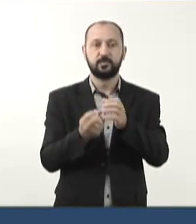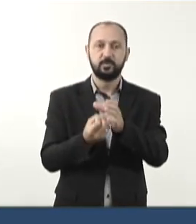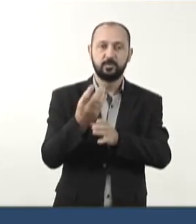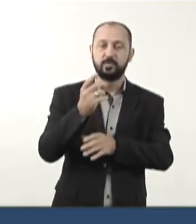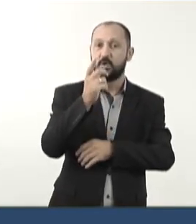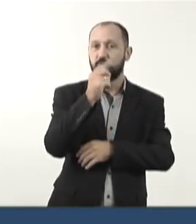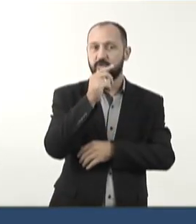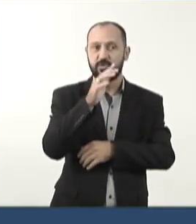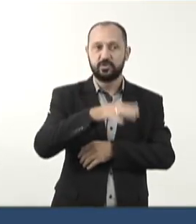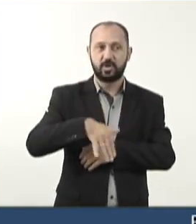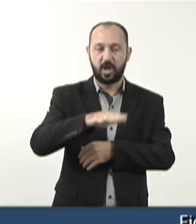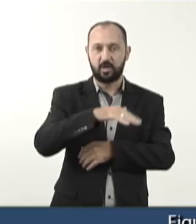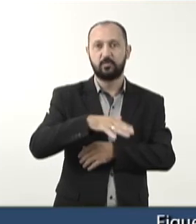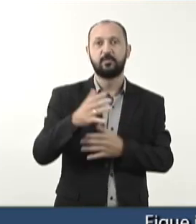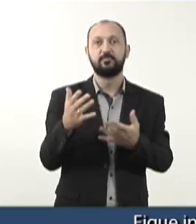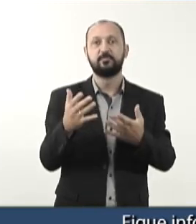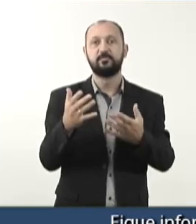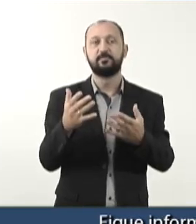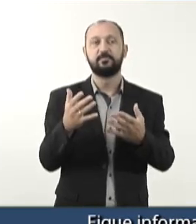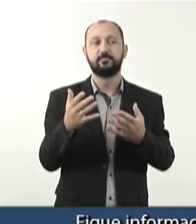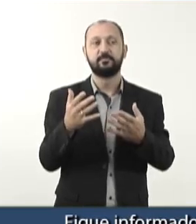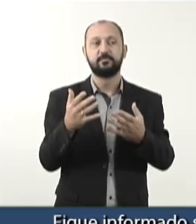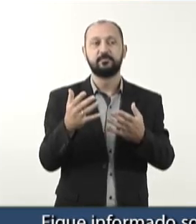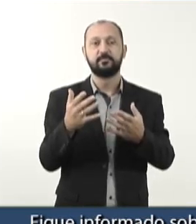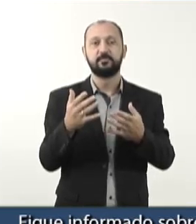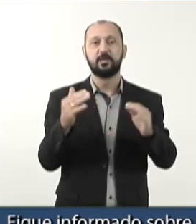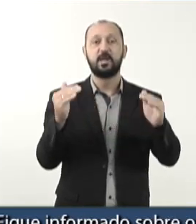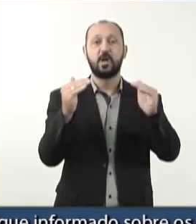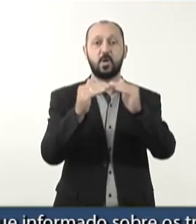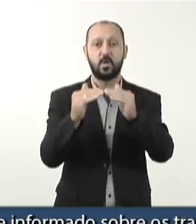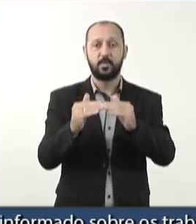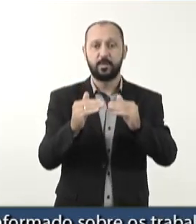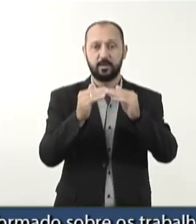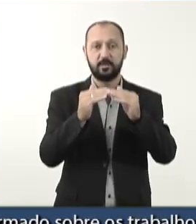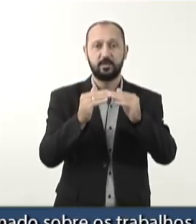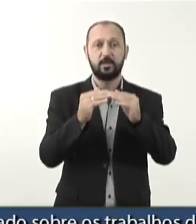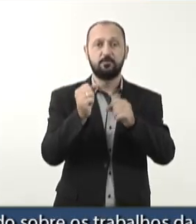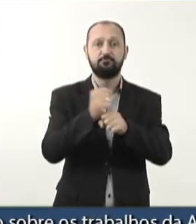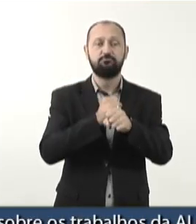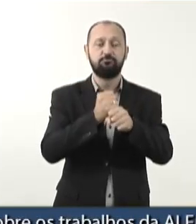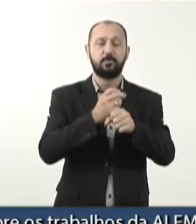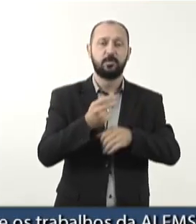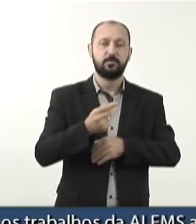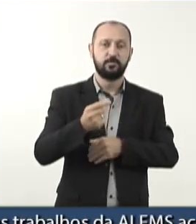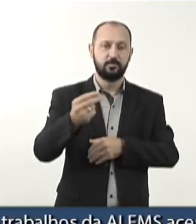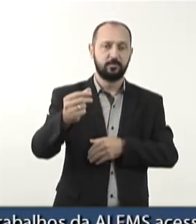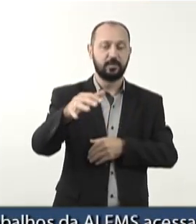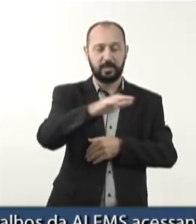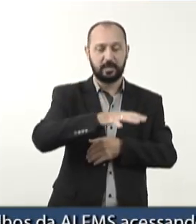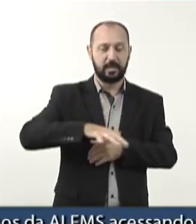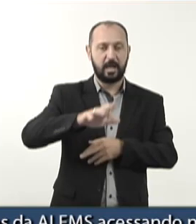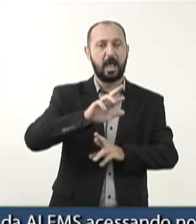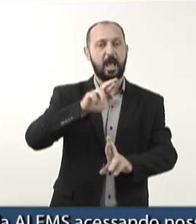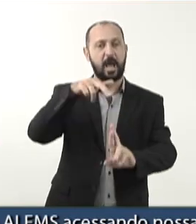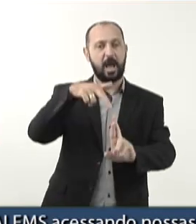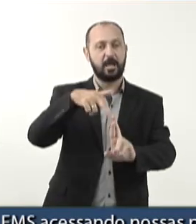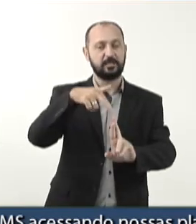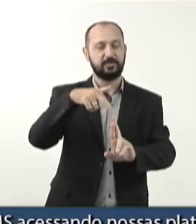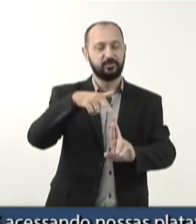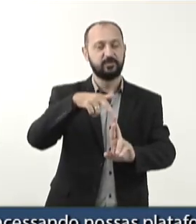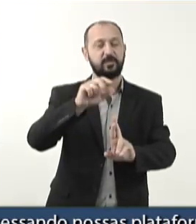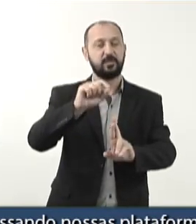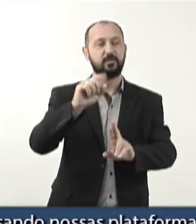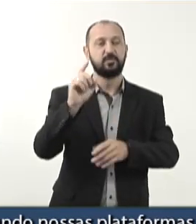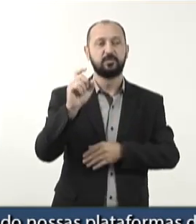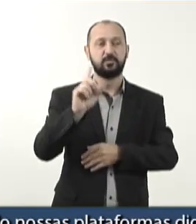instalação de água potável a contento e duradouro na reserva indígena de Dourados, que